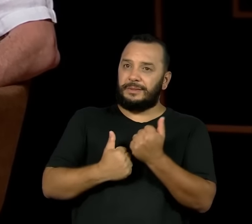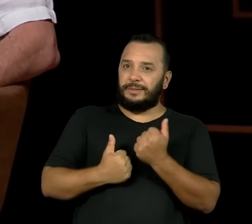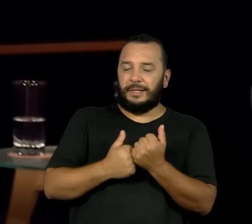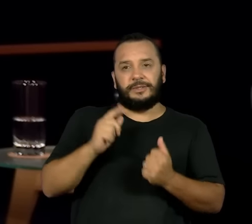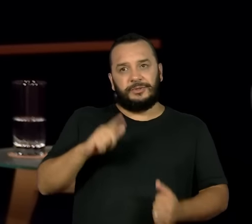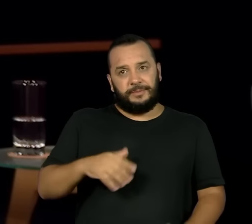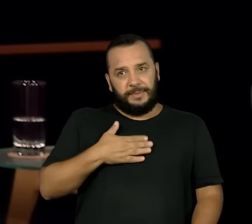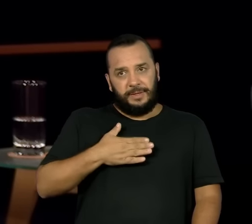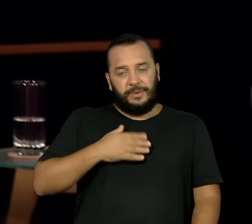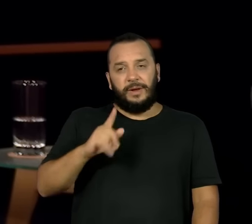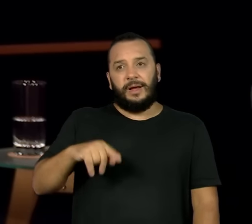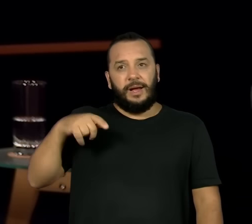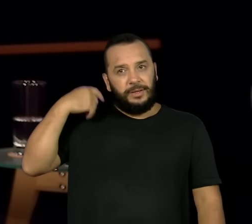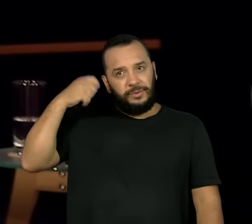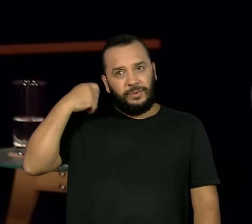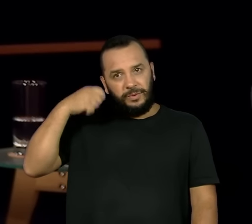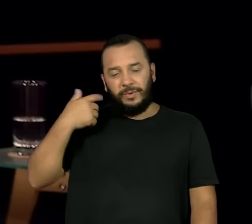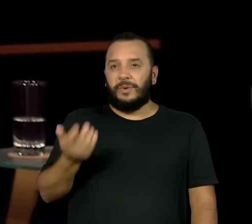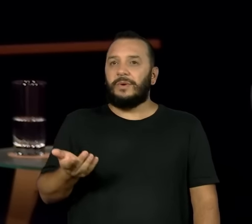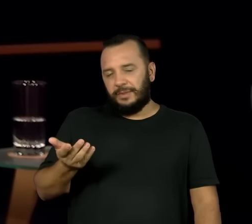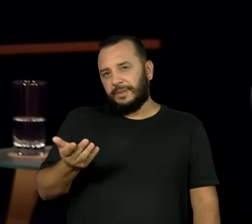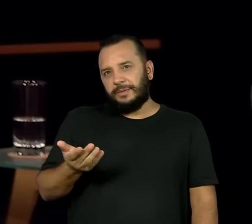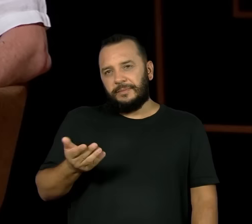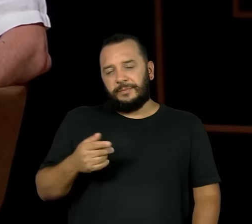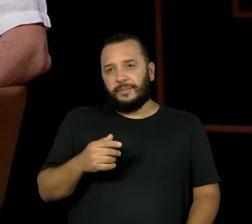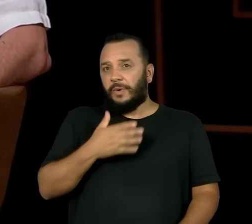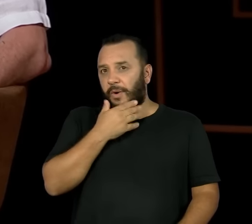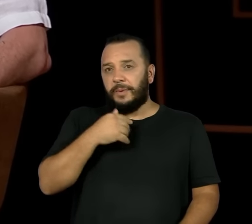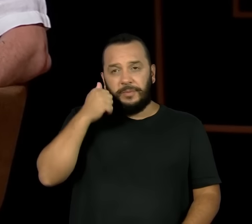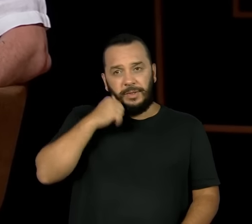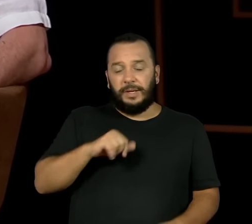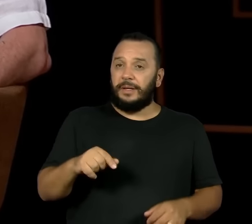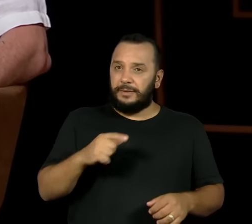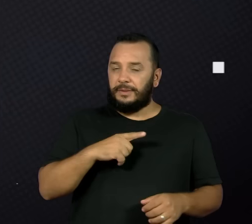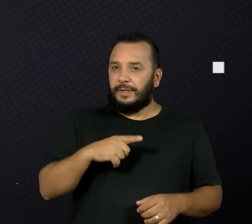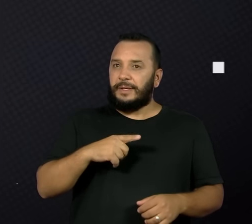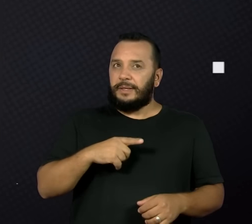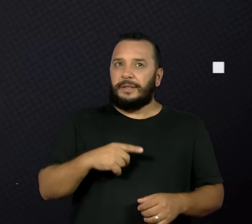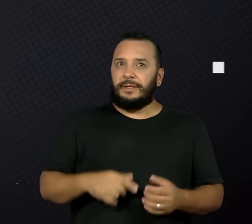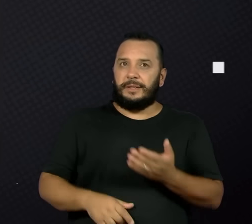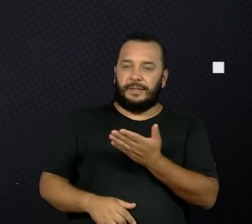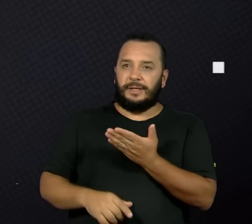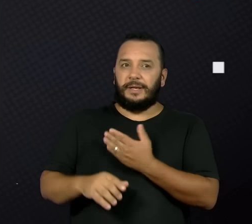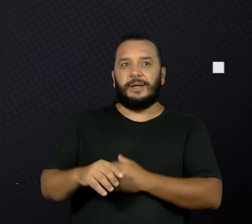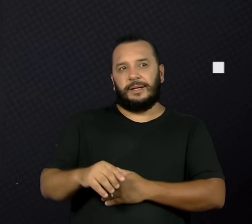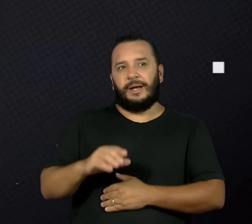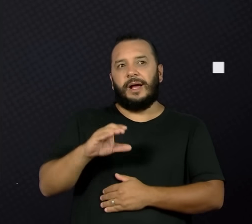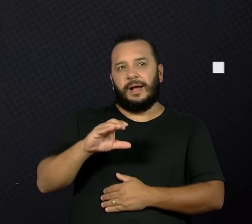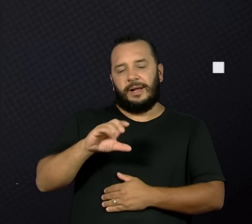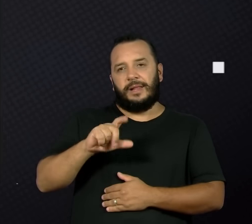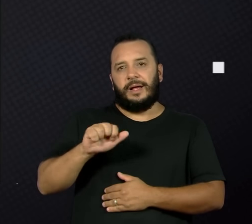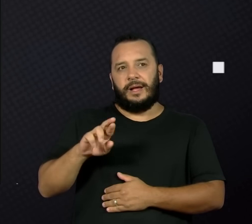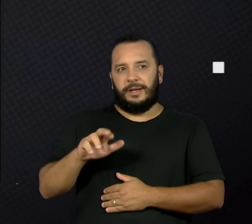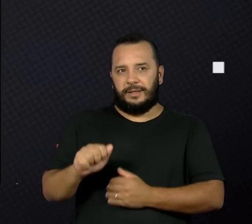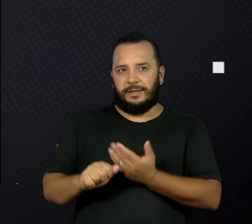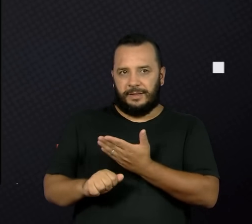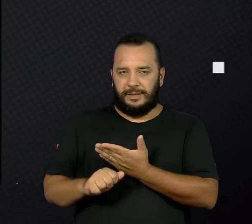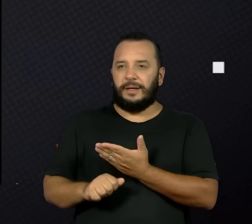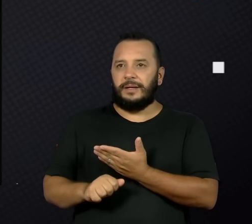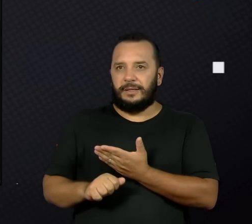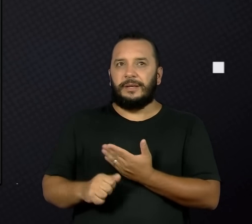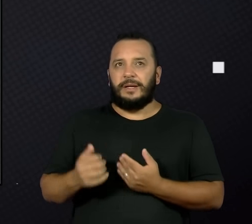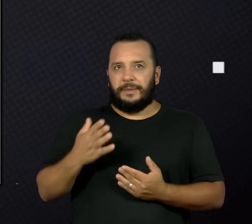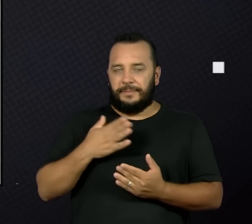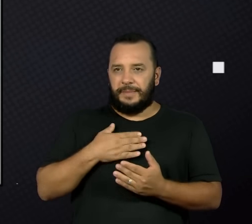atrizes do DI divin rosas a Clarinha Carvalho Hum ela por teve a generosidade de